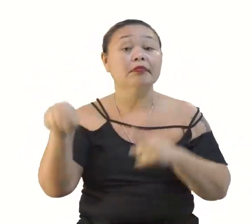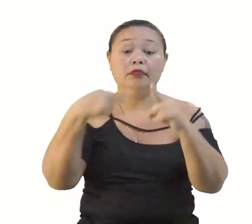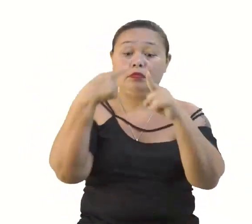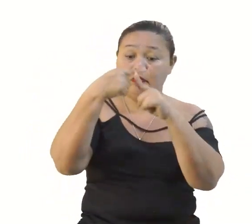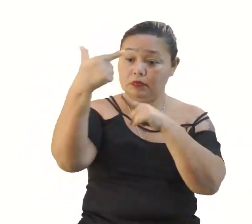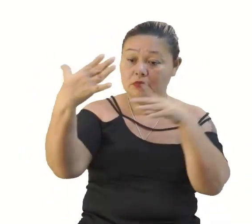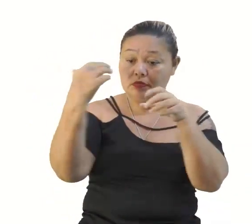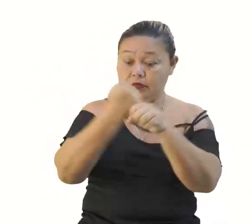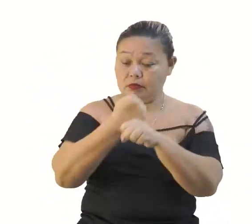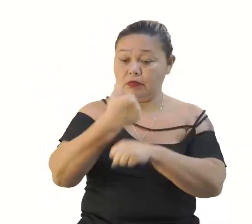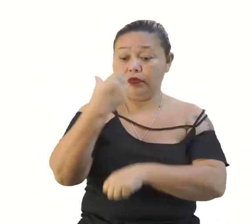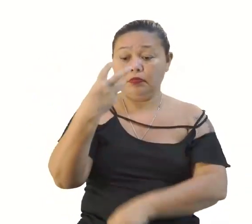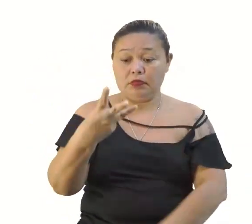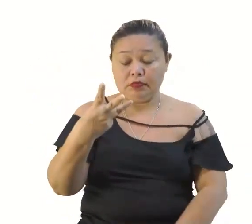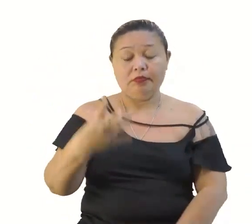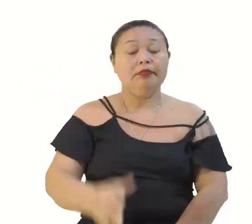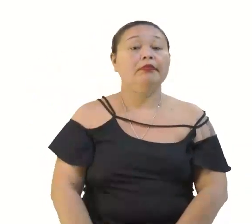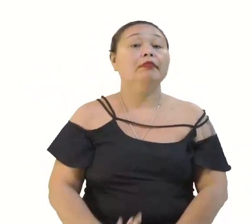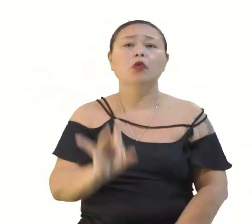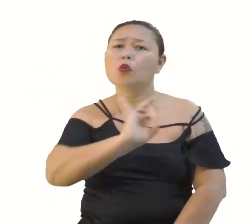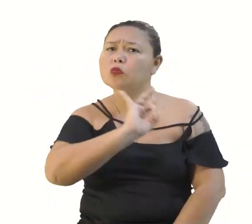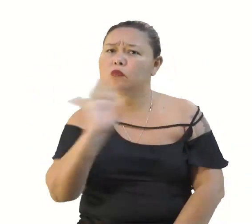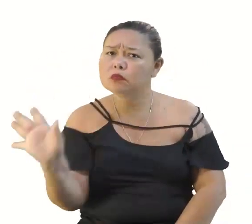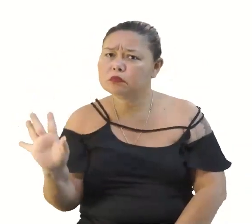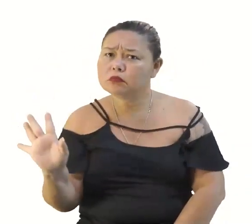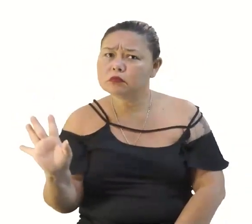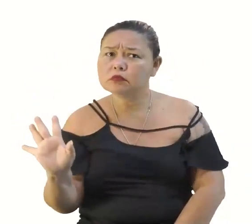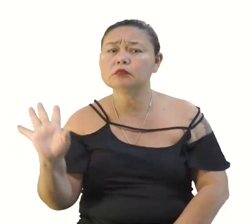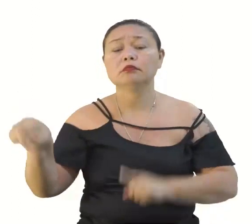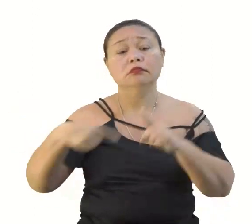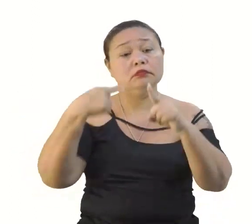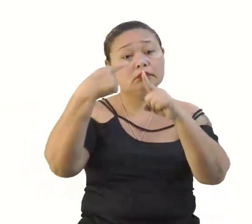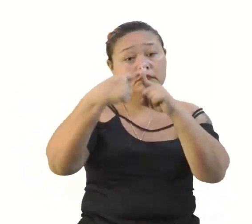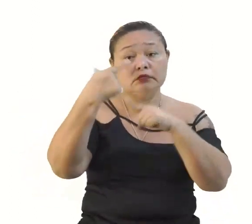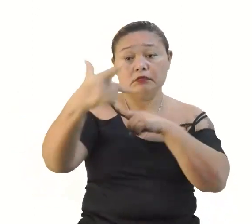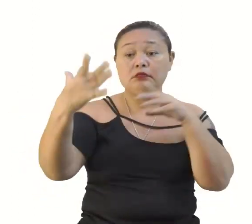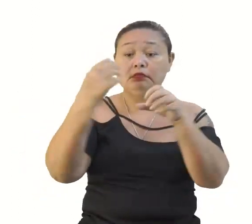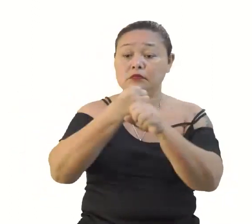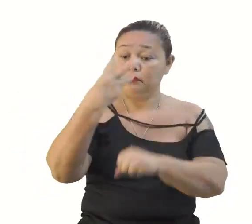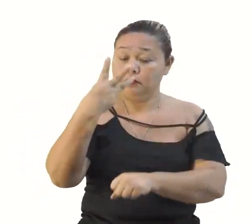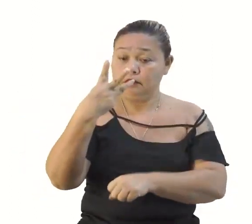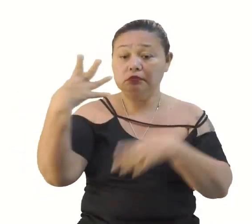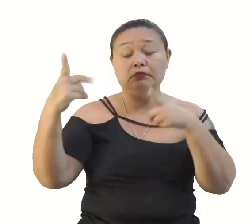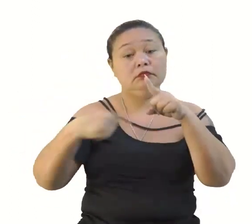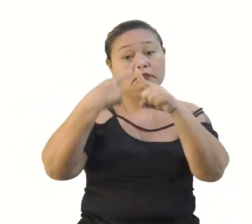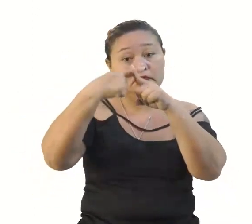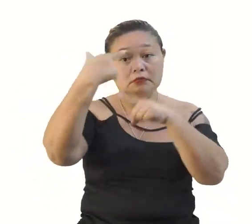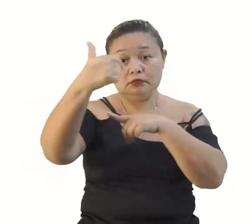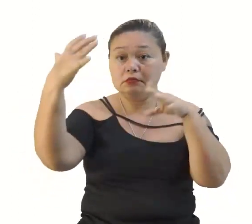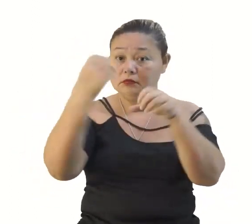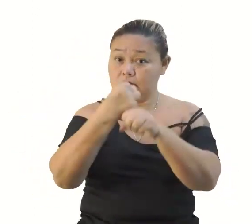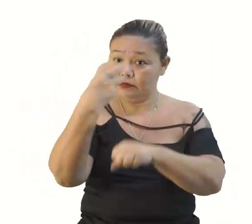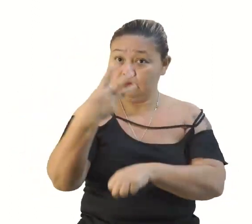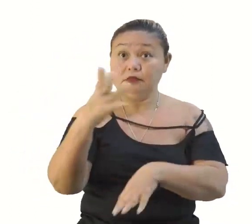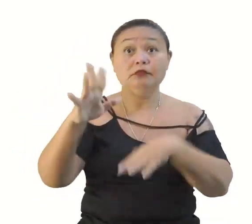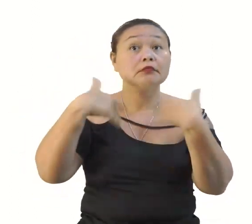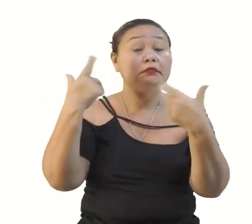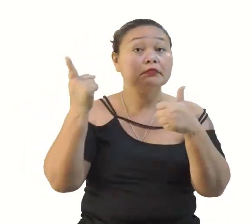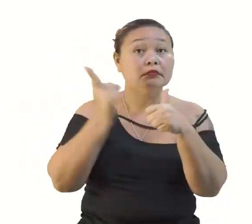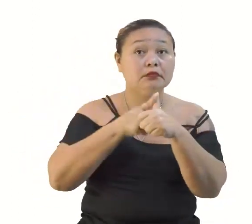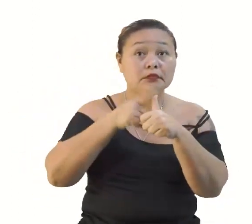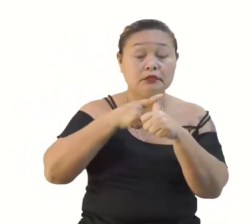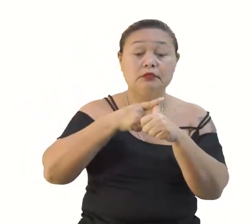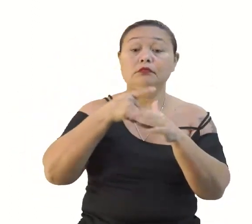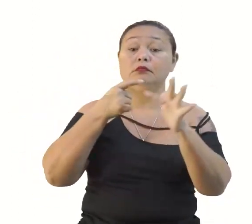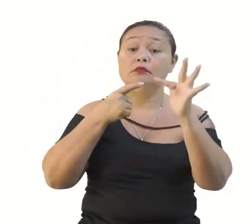2 e soma 3. Só isso? Multiplicar por 2 e soma 3. 3. Multiplicar por 2 e soma 3. Primeiro é o f